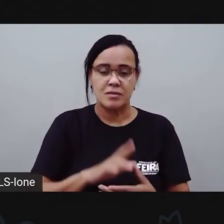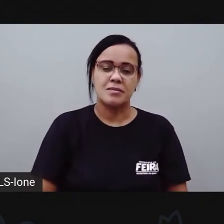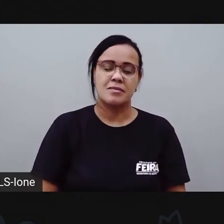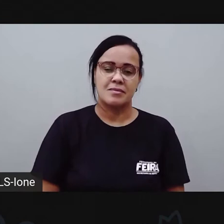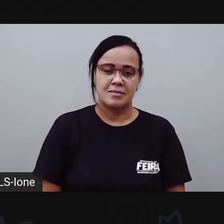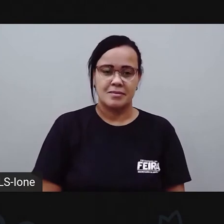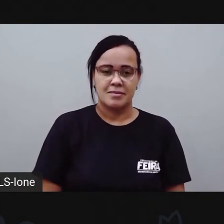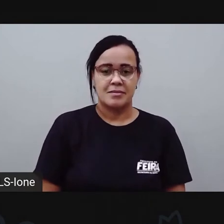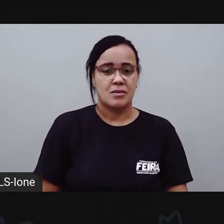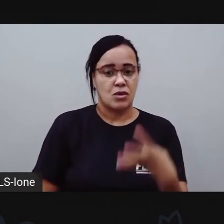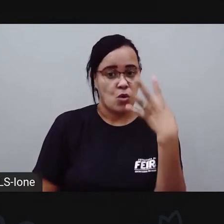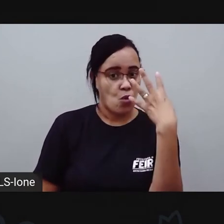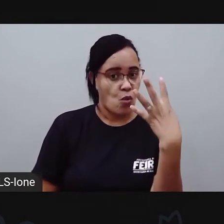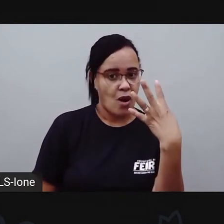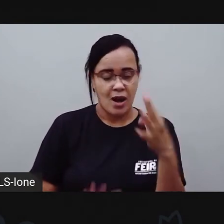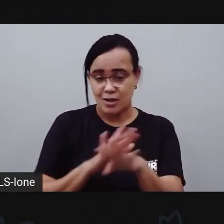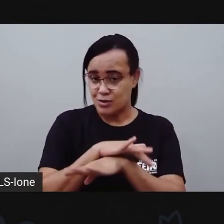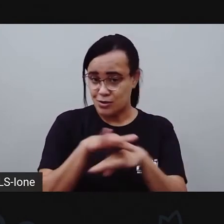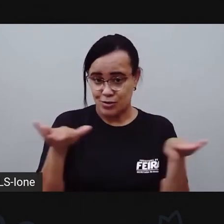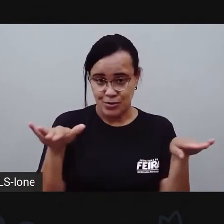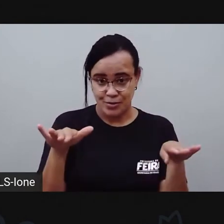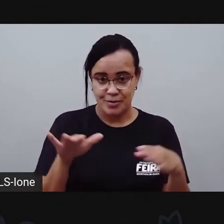Os quatro, ó.